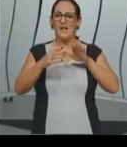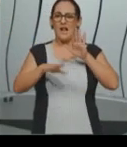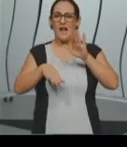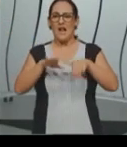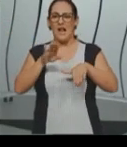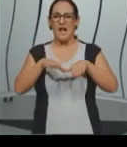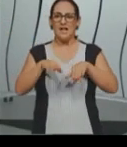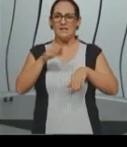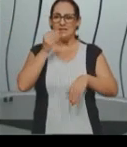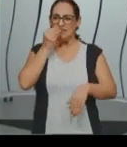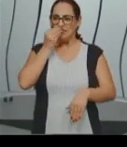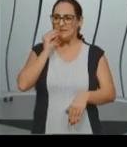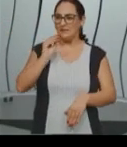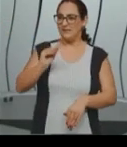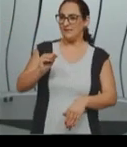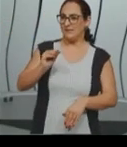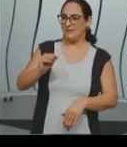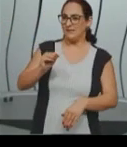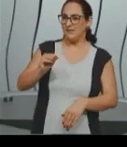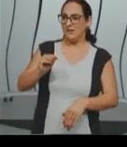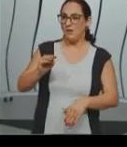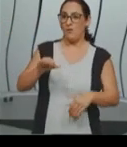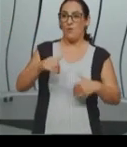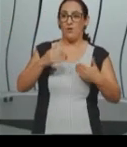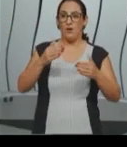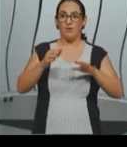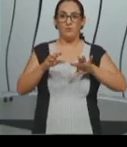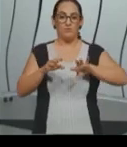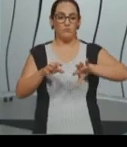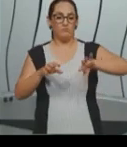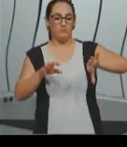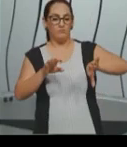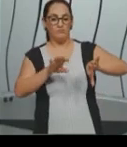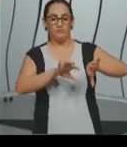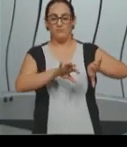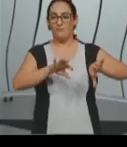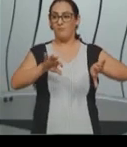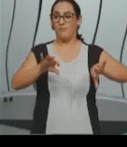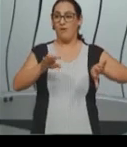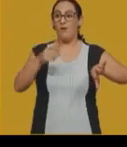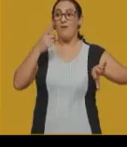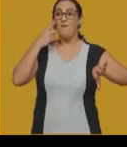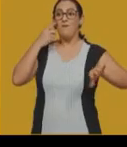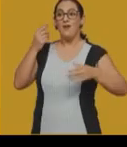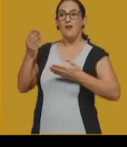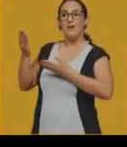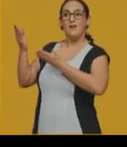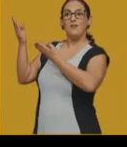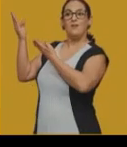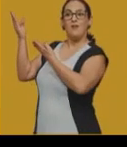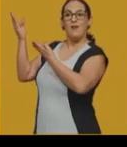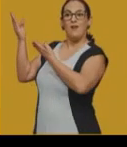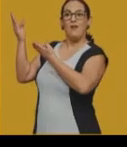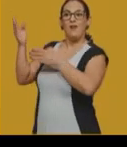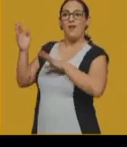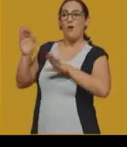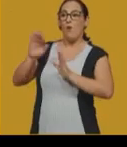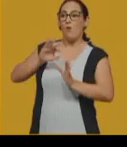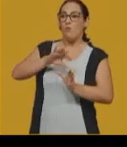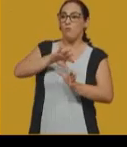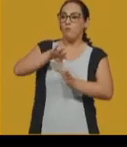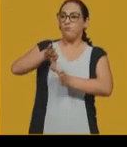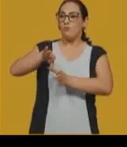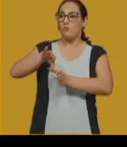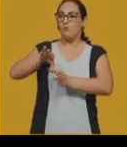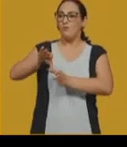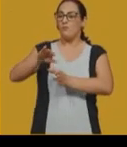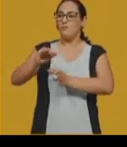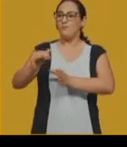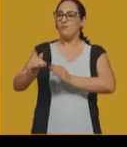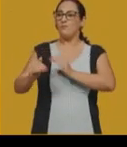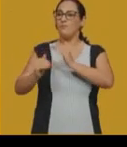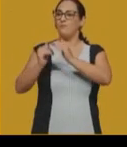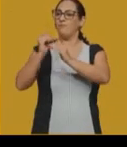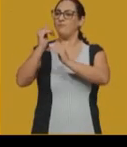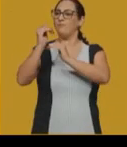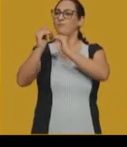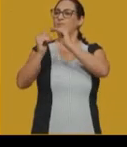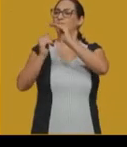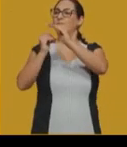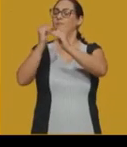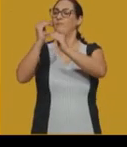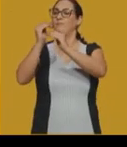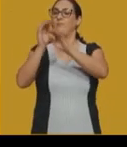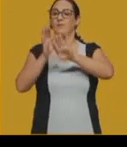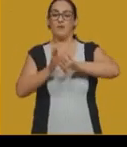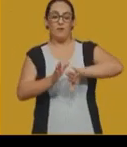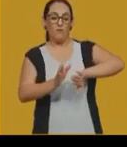gente tem um crescimento, de um lado a gente tem aí uma paisagem desenvolvida, né? E de outro lado a gente tem pessoas em situação